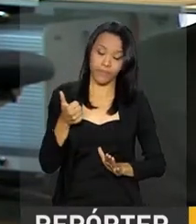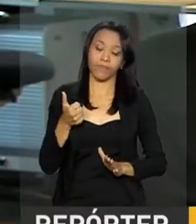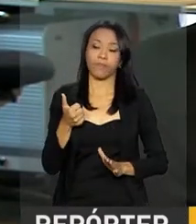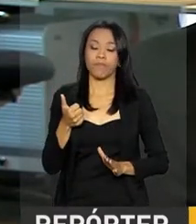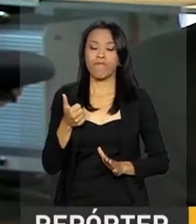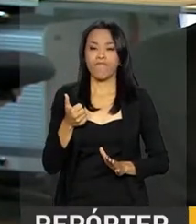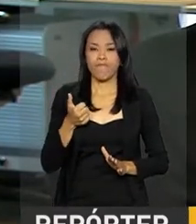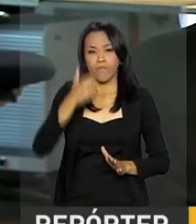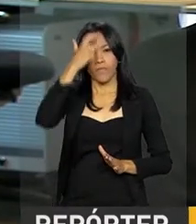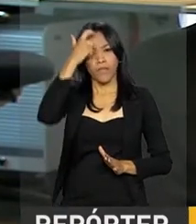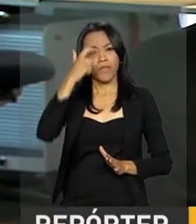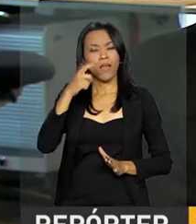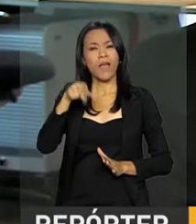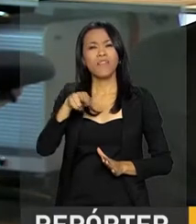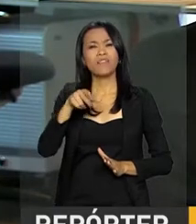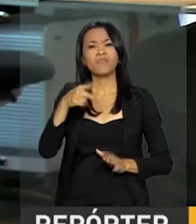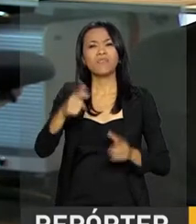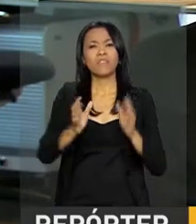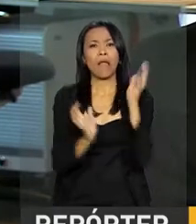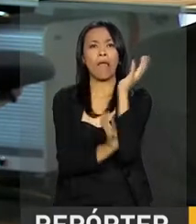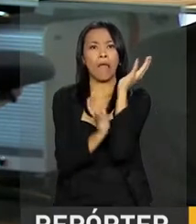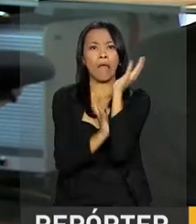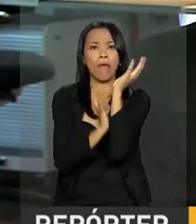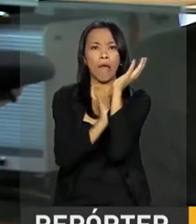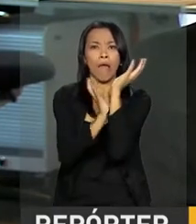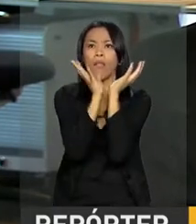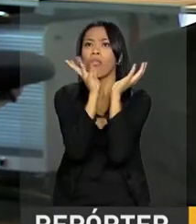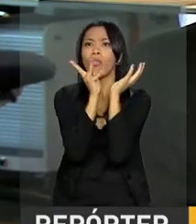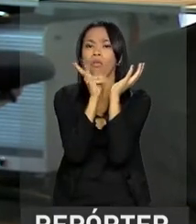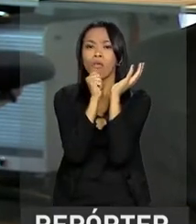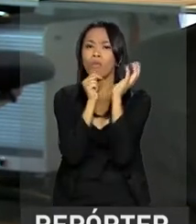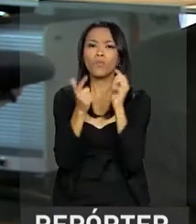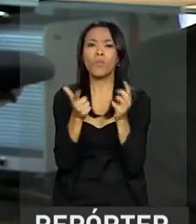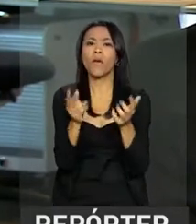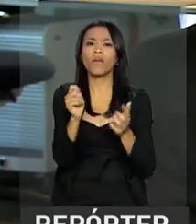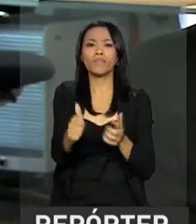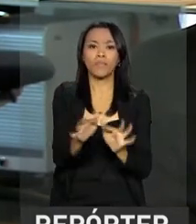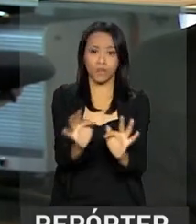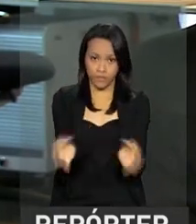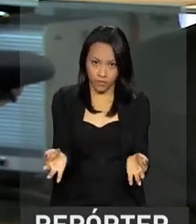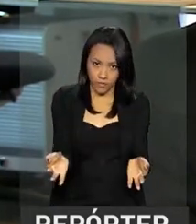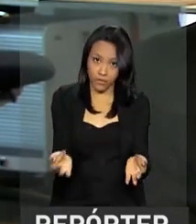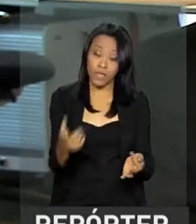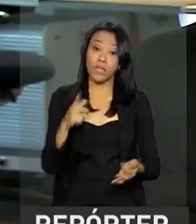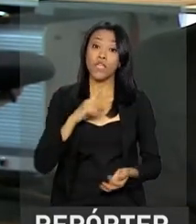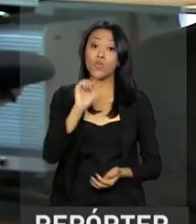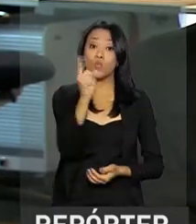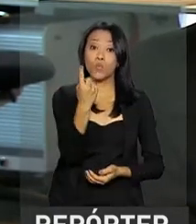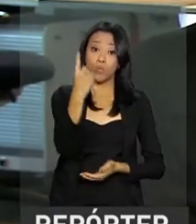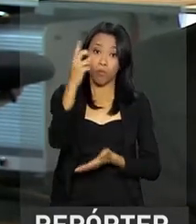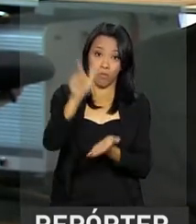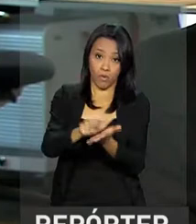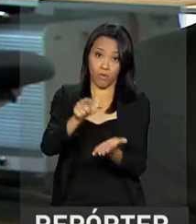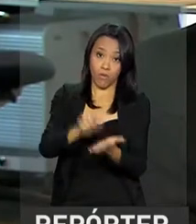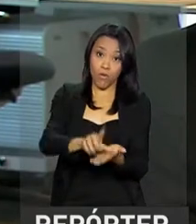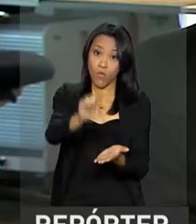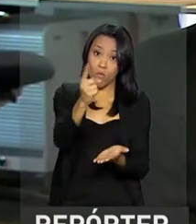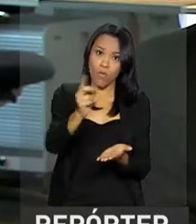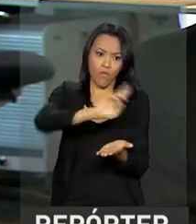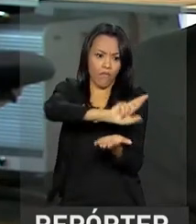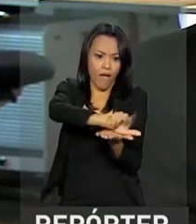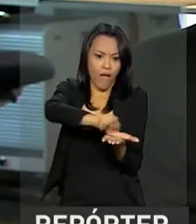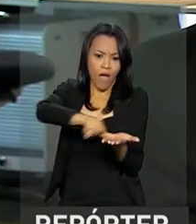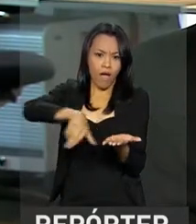torna menos burocrático com você como se agregam vários tributos uma única guia é esse a guia de pagamento o